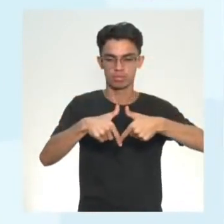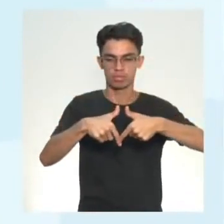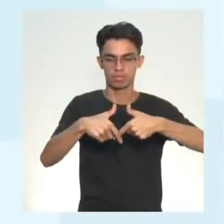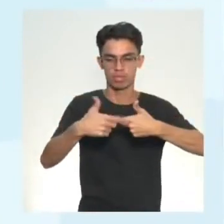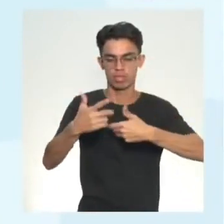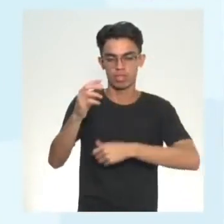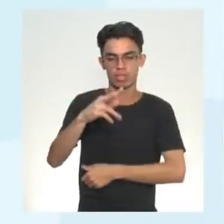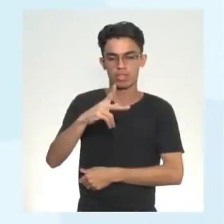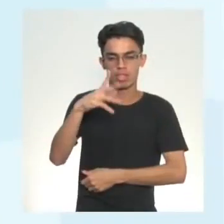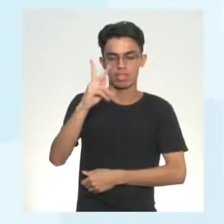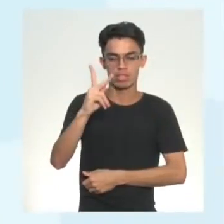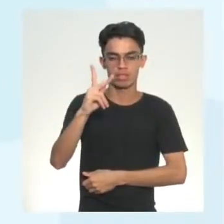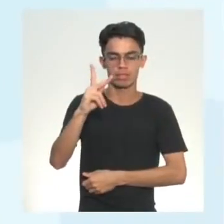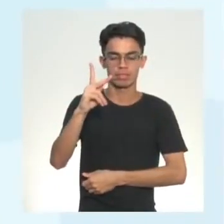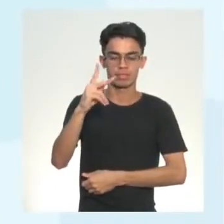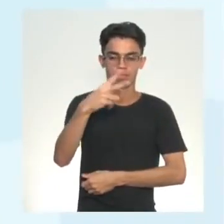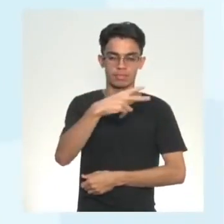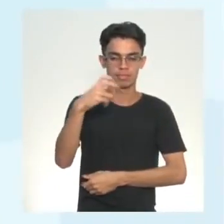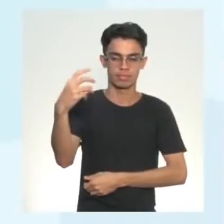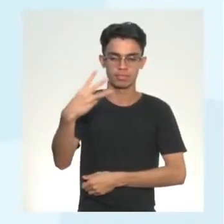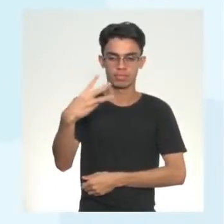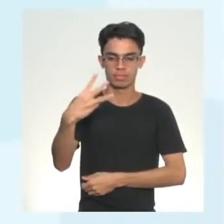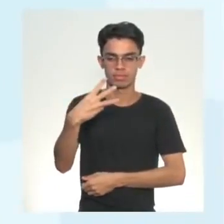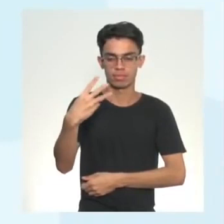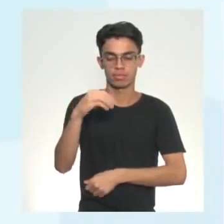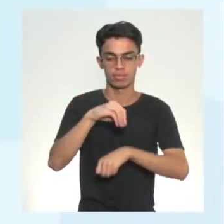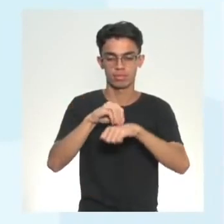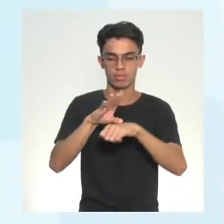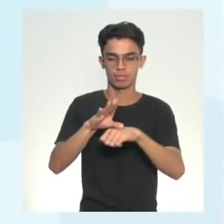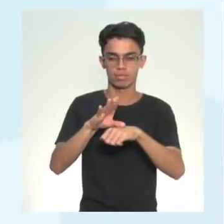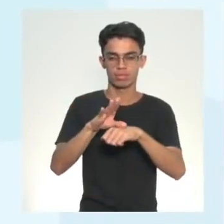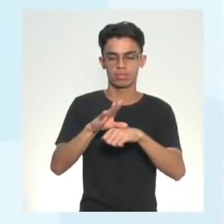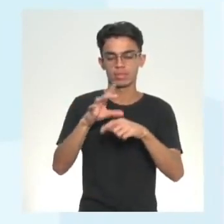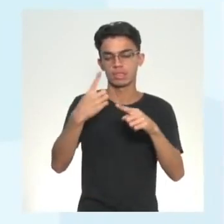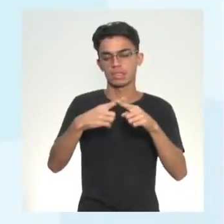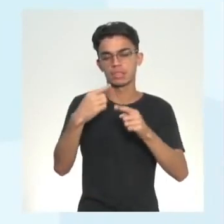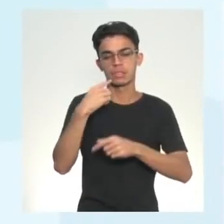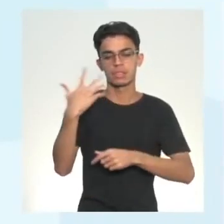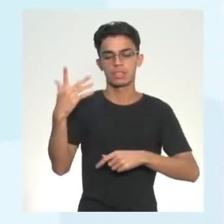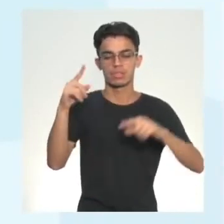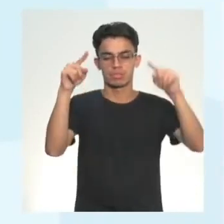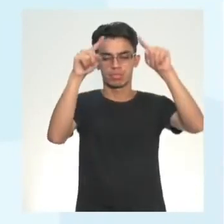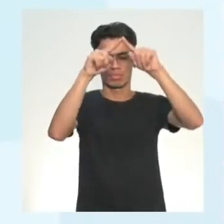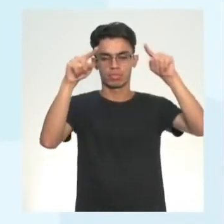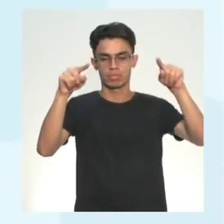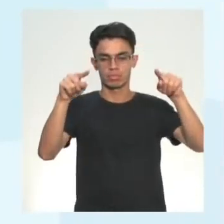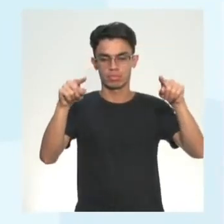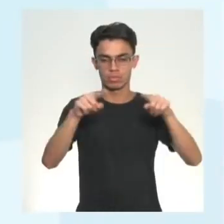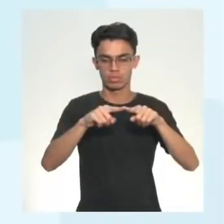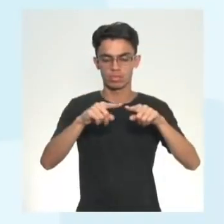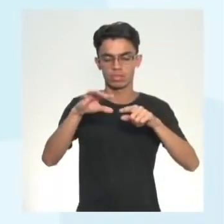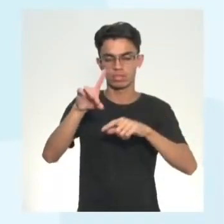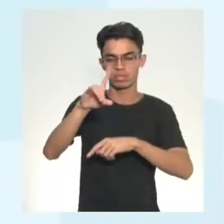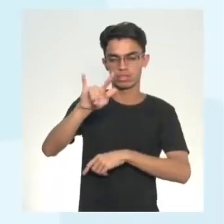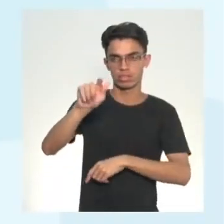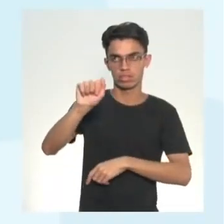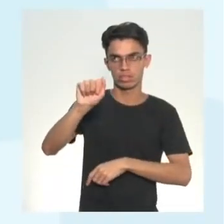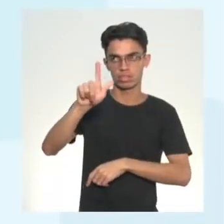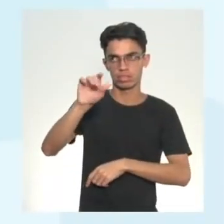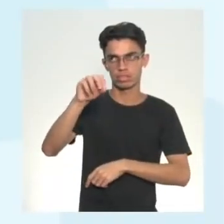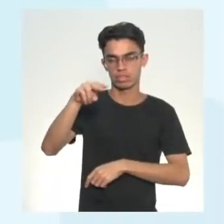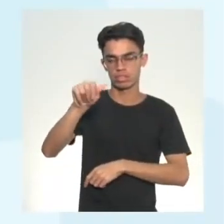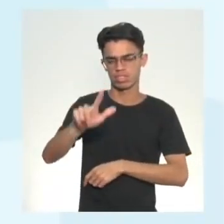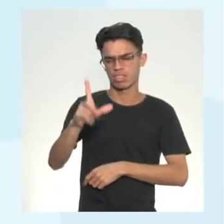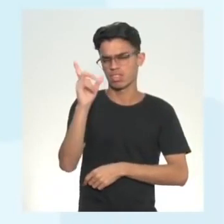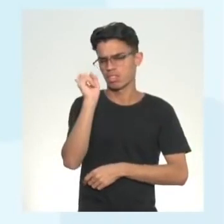semelhança K igual a 3. Eu vou te dar uma dica, porque aqui os lados estão todos em diagonais. Fica difícil,